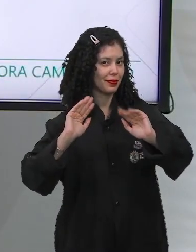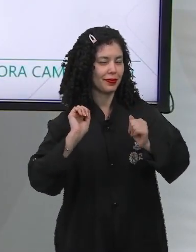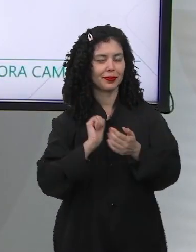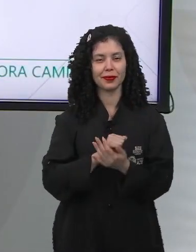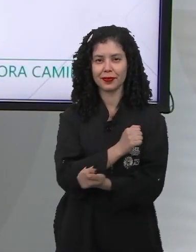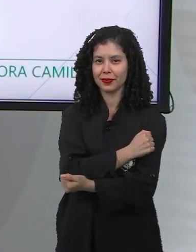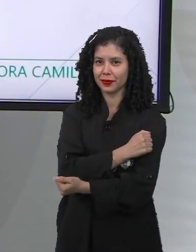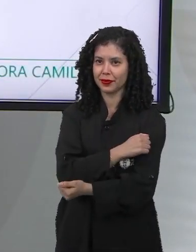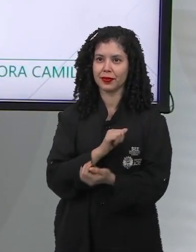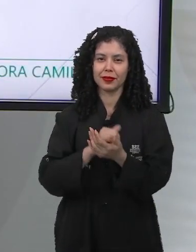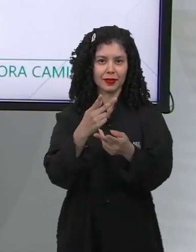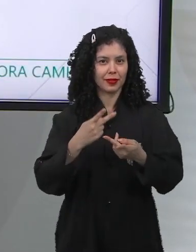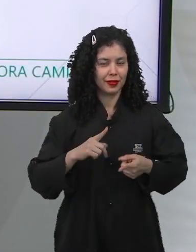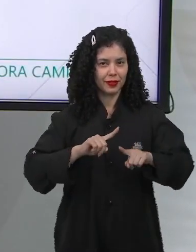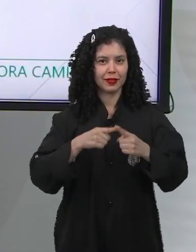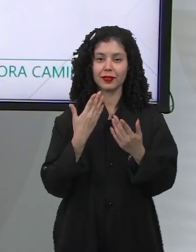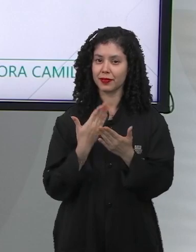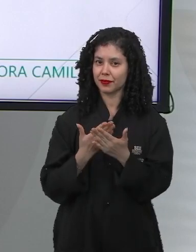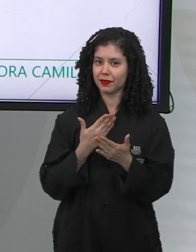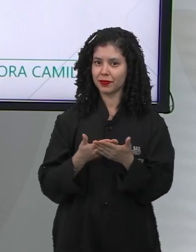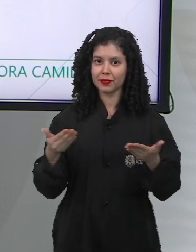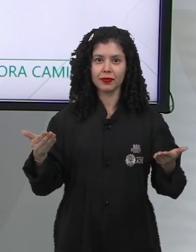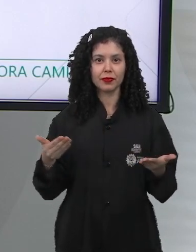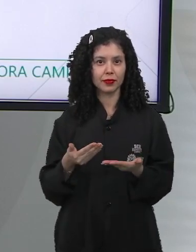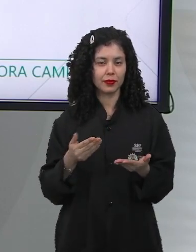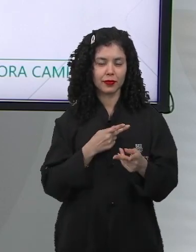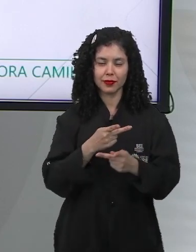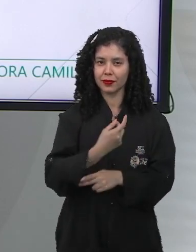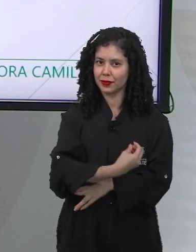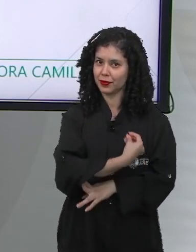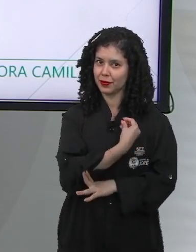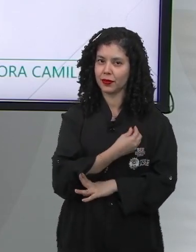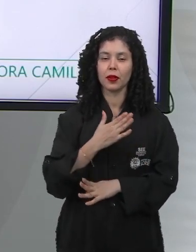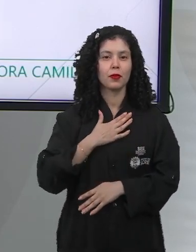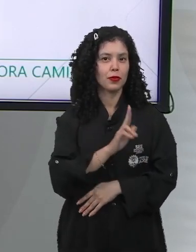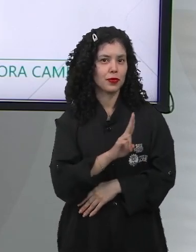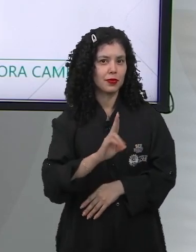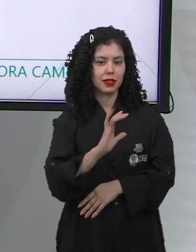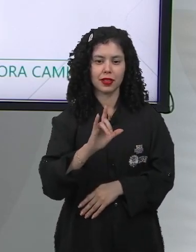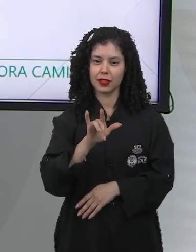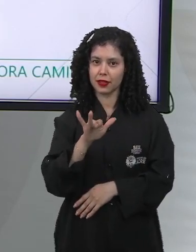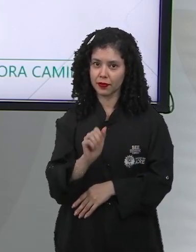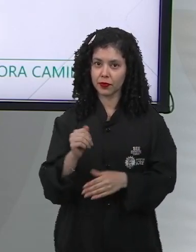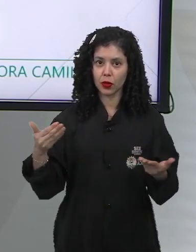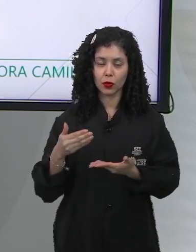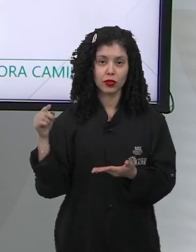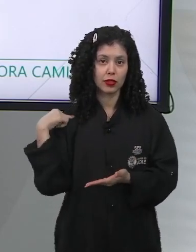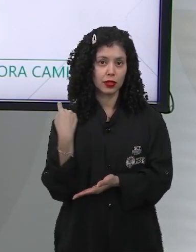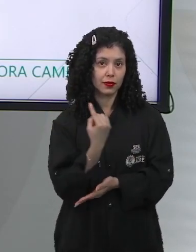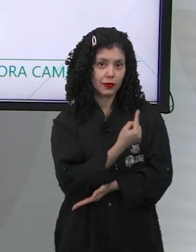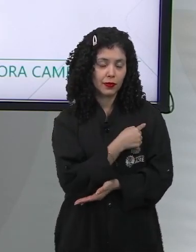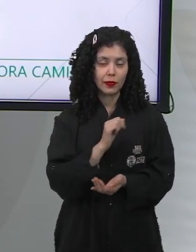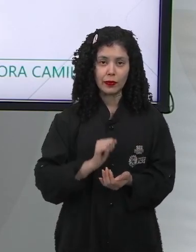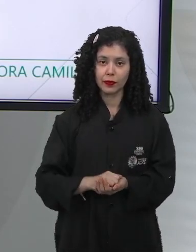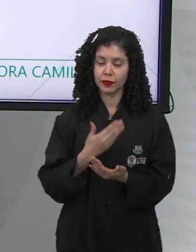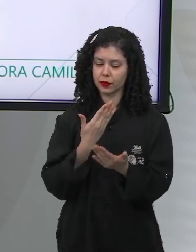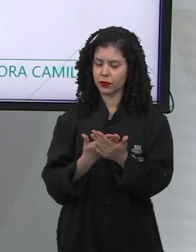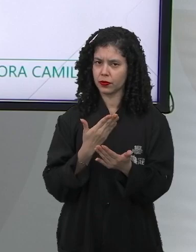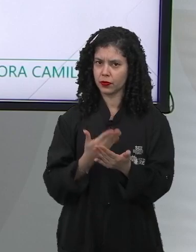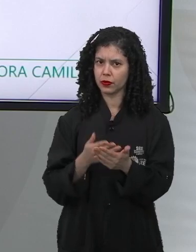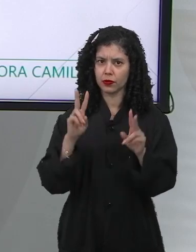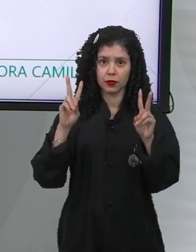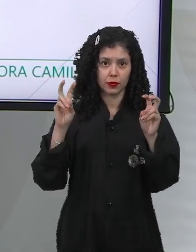Olá, alunos! Bem-vindos à nossa aula de Projeto de Vida. Meu nome é Camila e na aula de hoje nós vamos